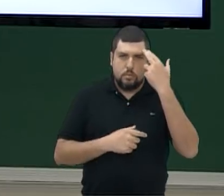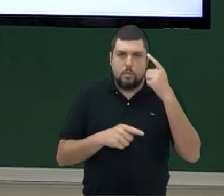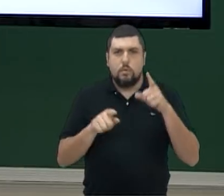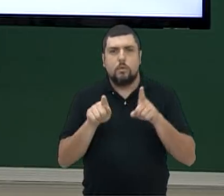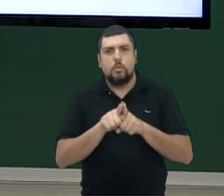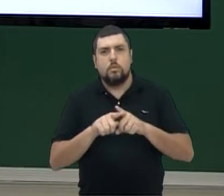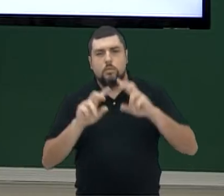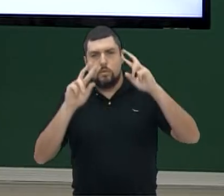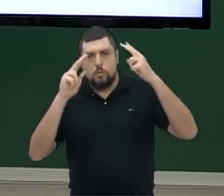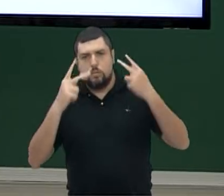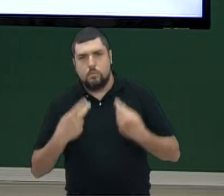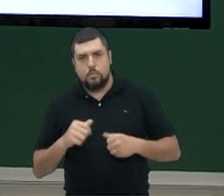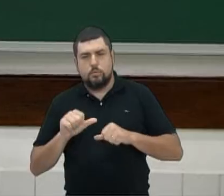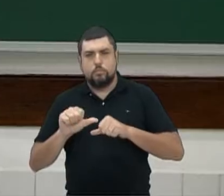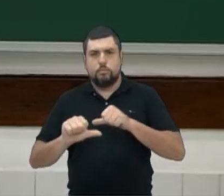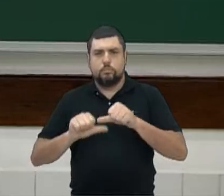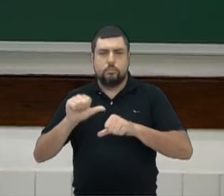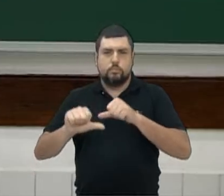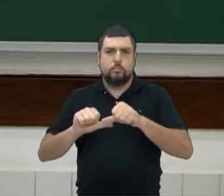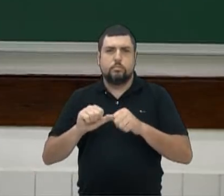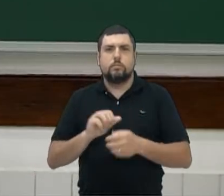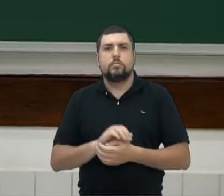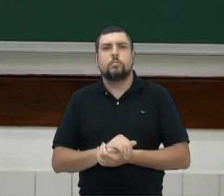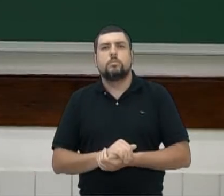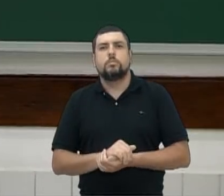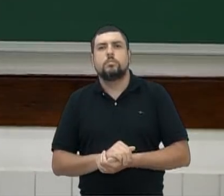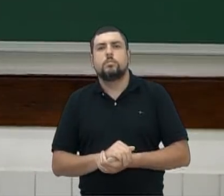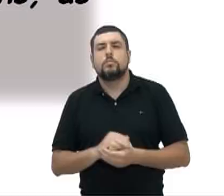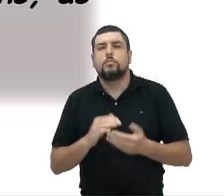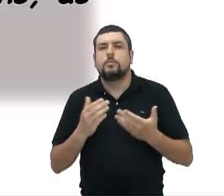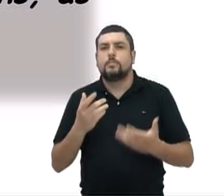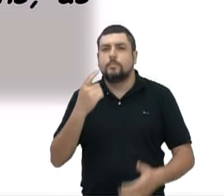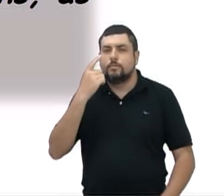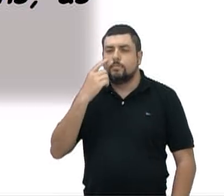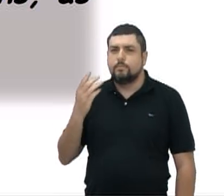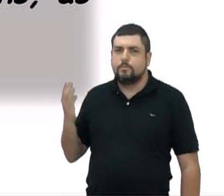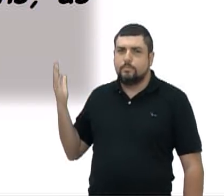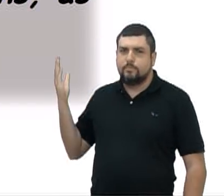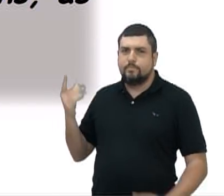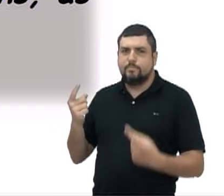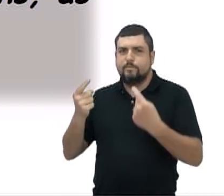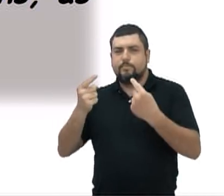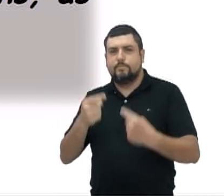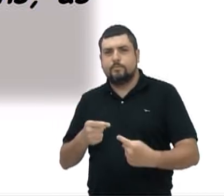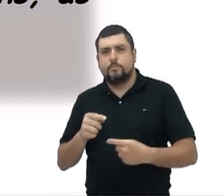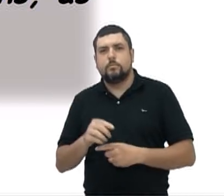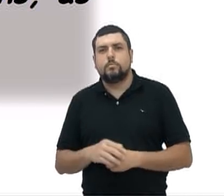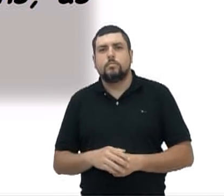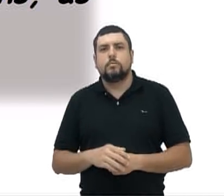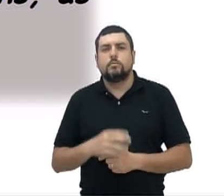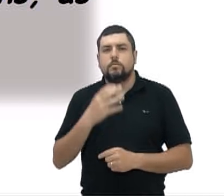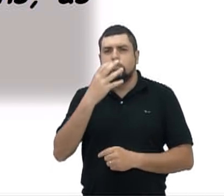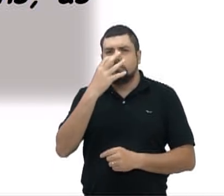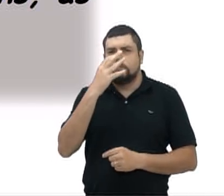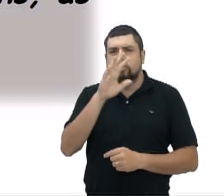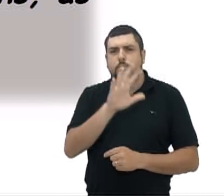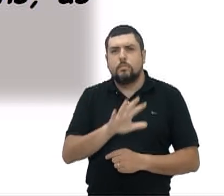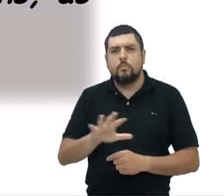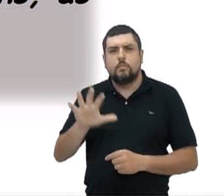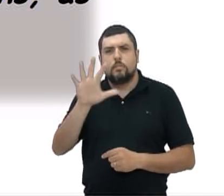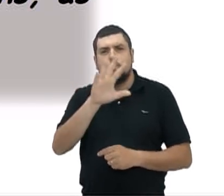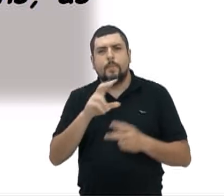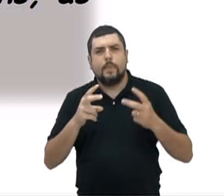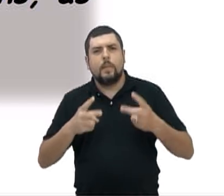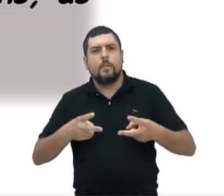humano. E agora, nosso quiz aqui na tela para você. No conceito de paisagem, podemos perceber que